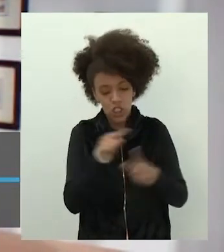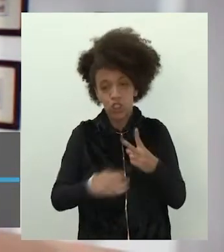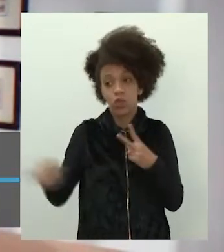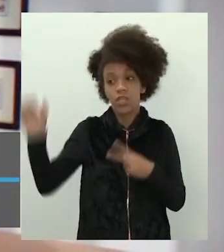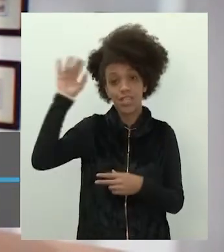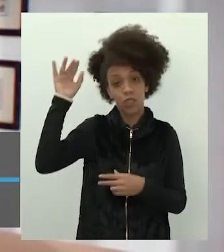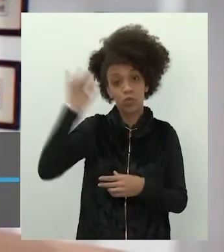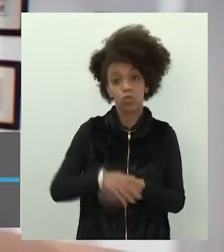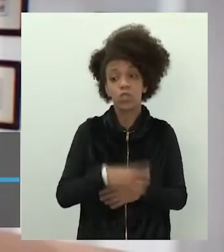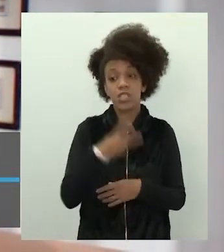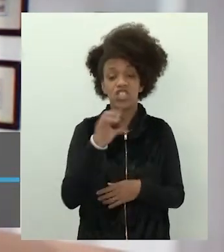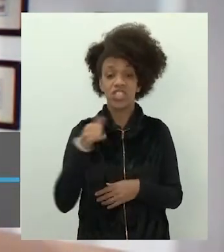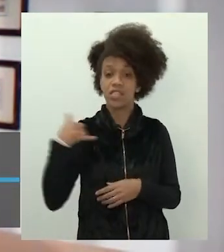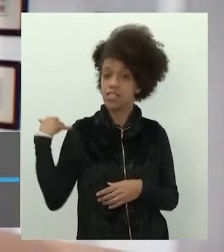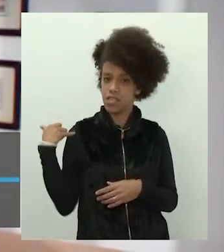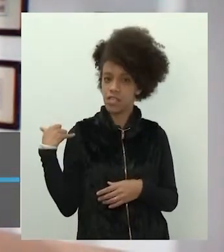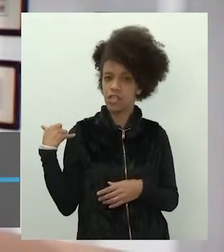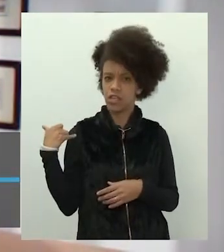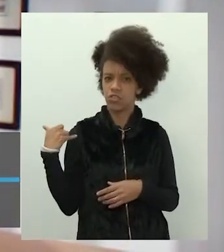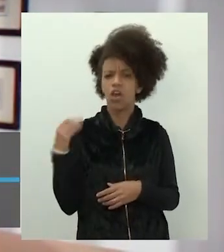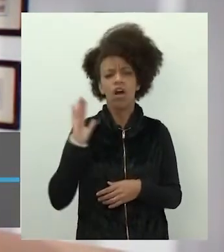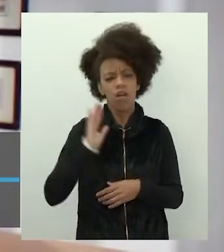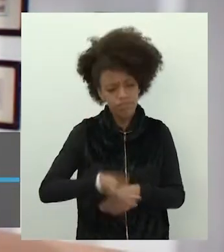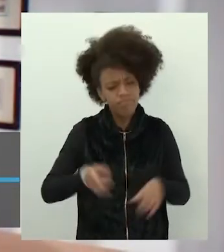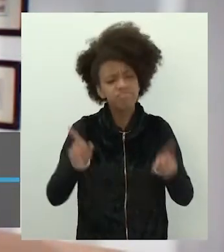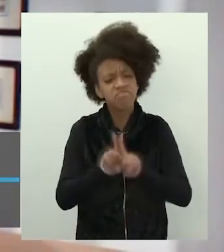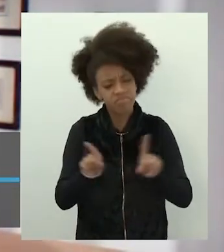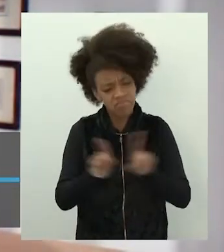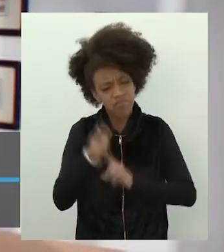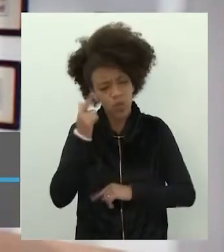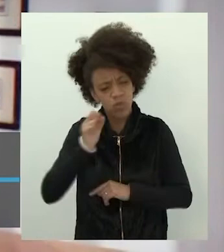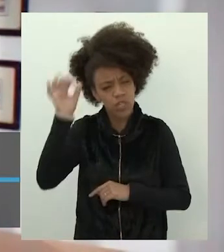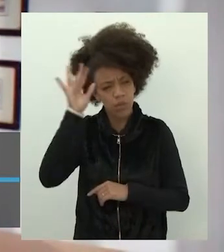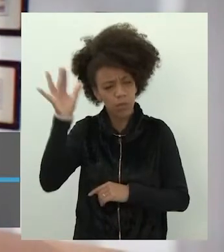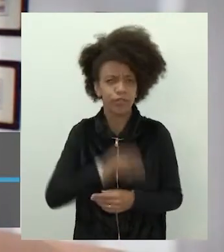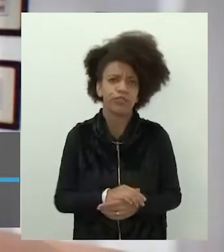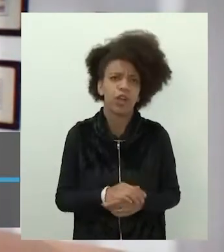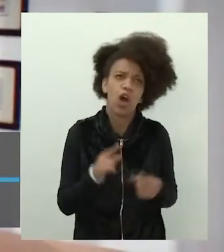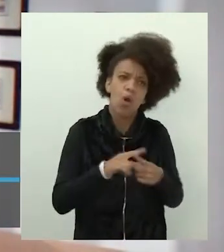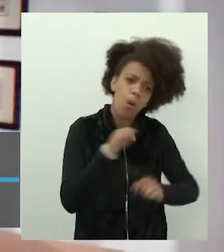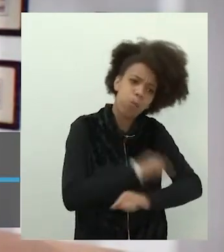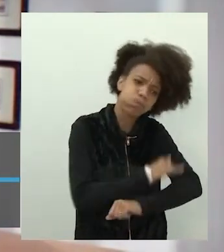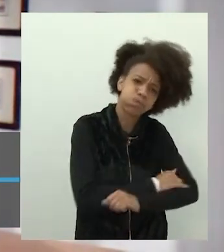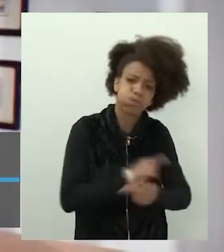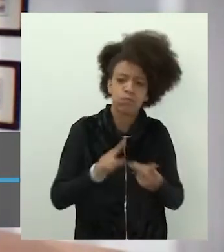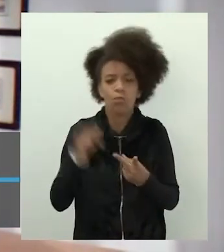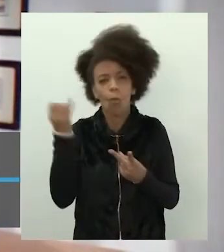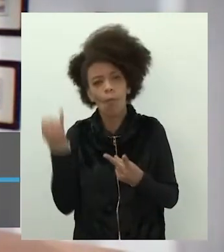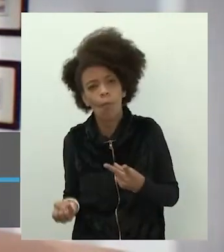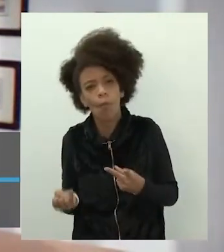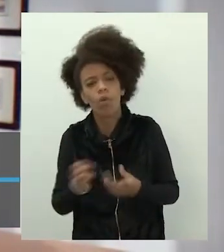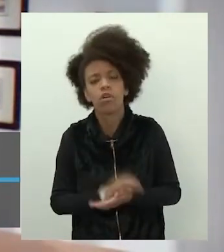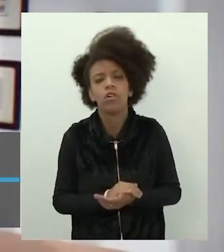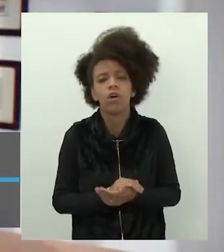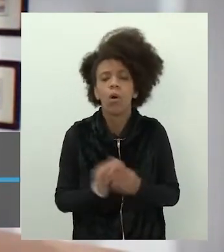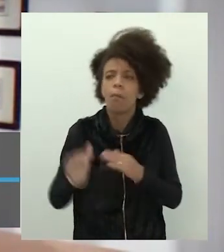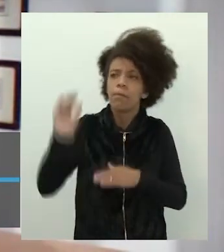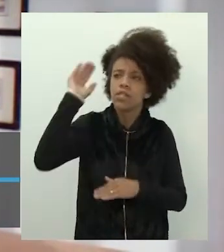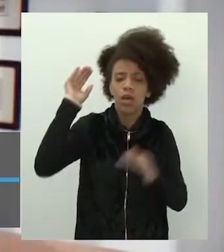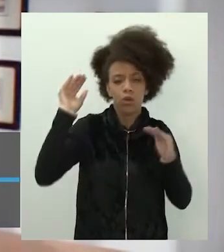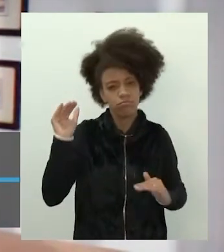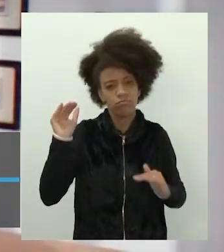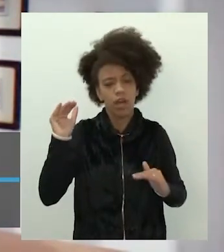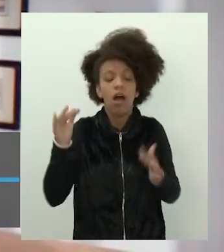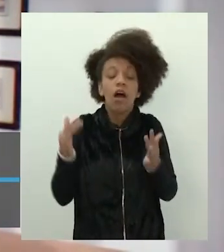2 adultos de 30 anos, vocês também conseguem imaginar. Vão imaginar o mais gordinho, mais magrinho, mais alto, mais magro, mas